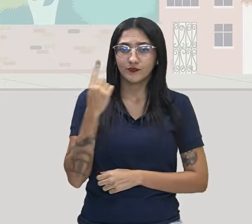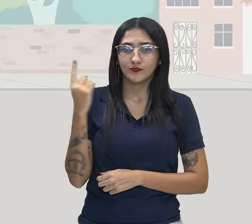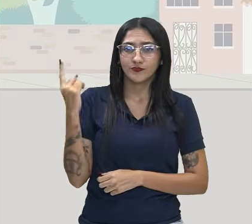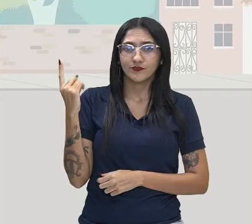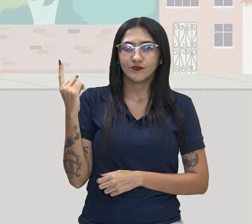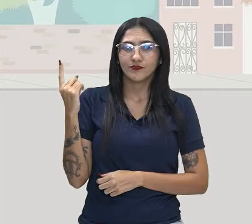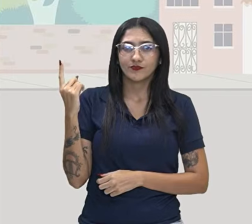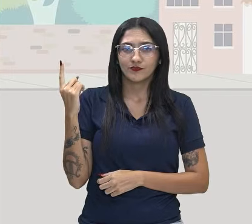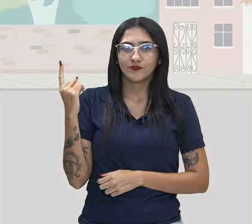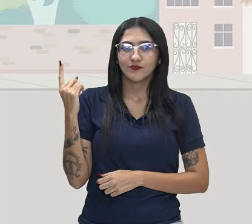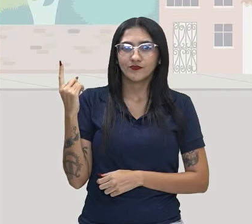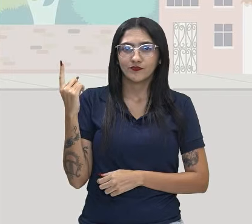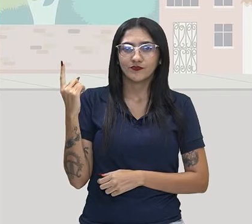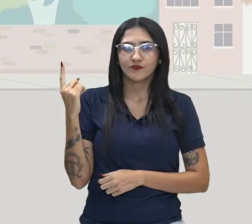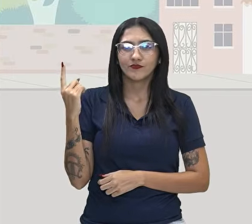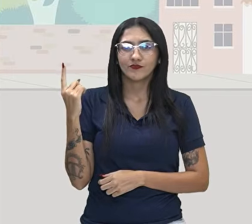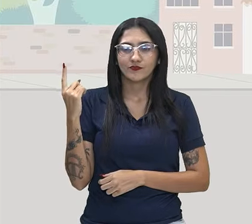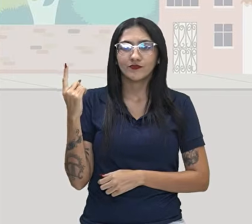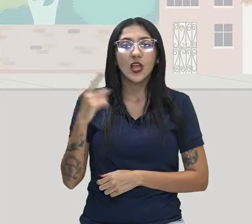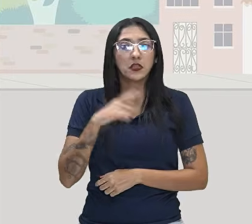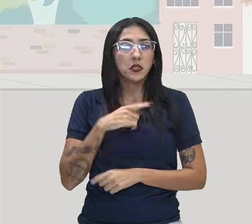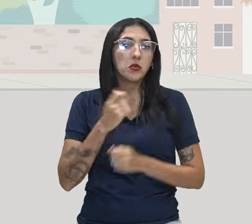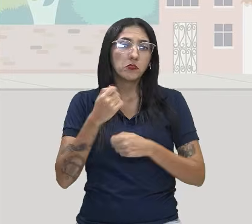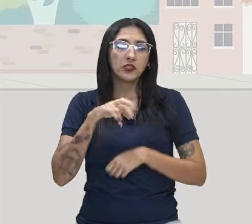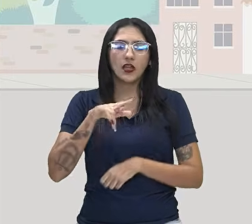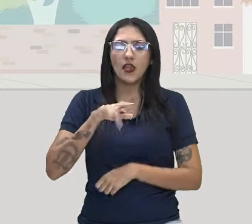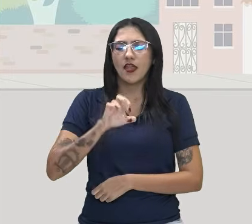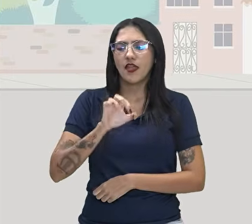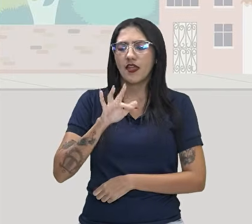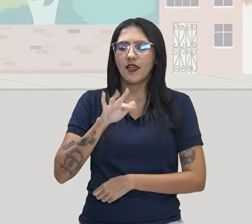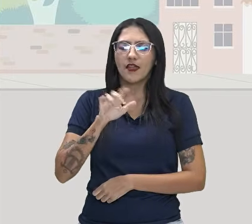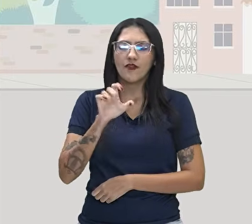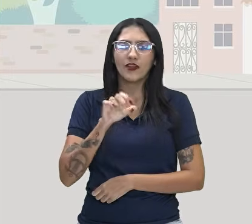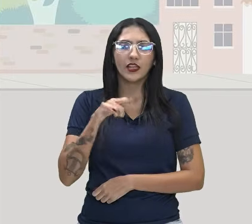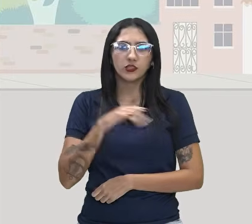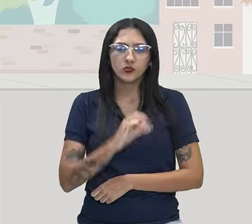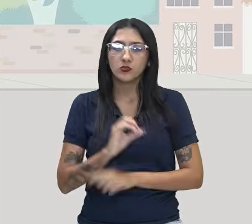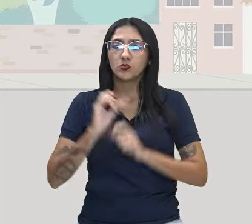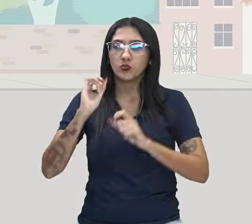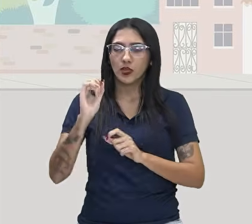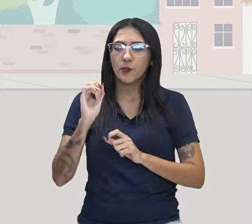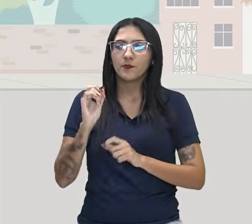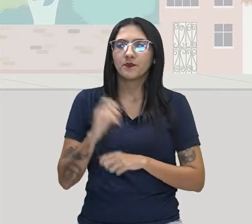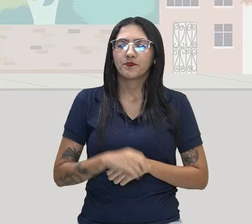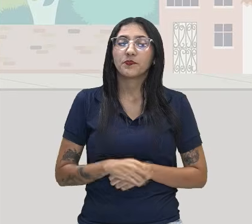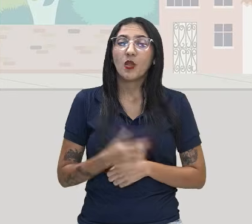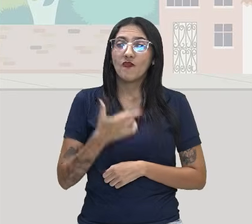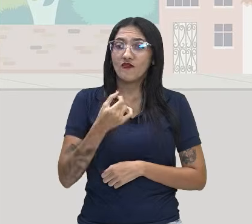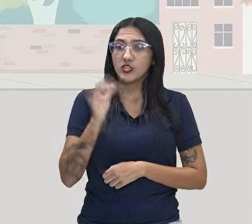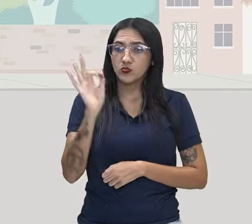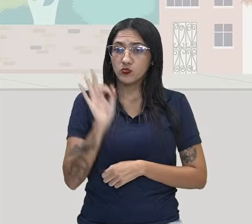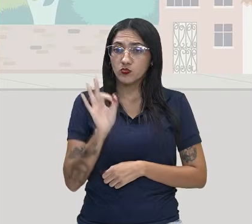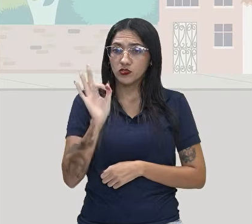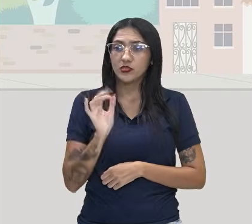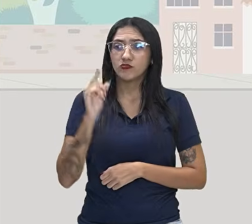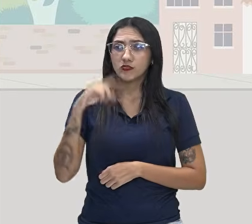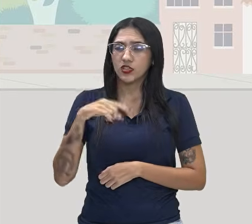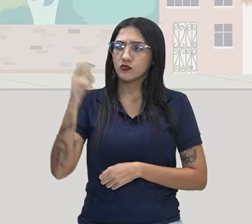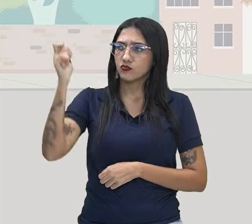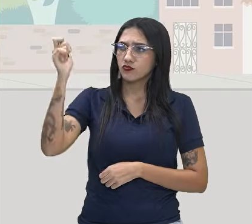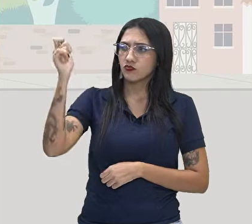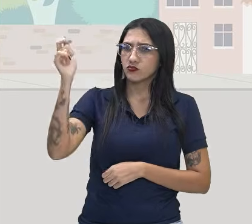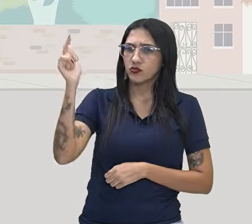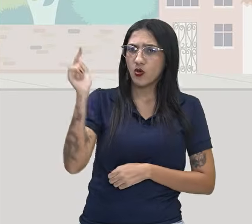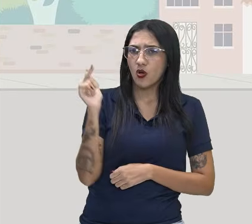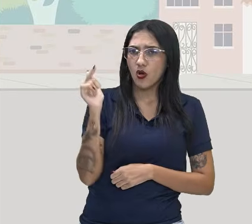parte de ter reflexos pelas nuvens. Então, 20% desse albedo, ele vem